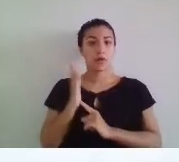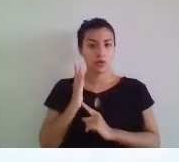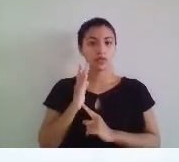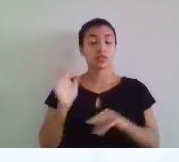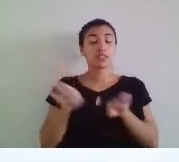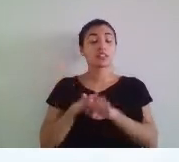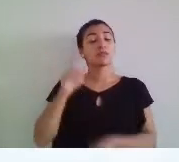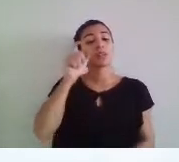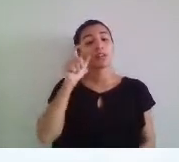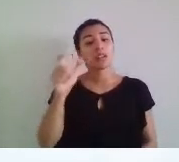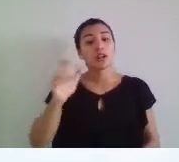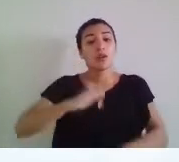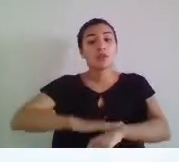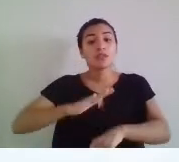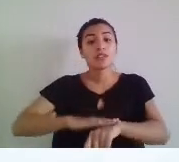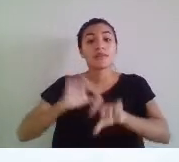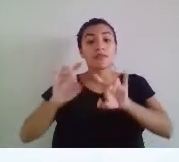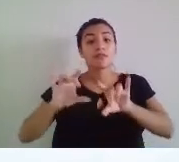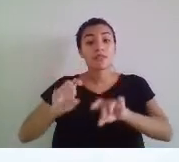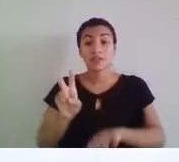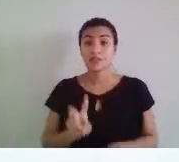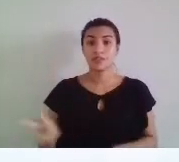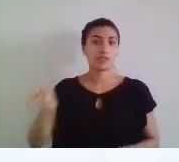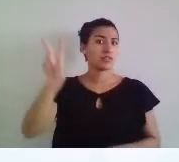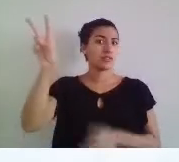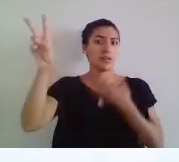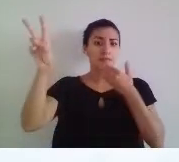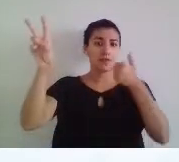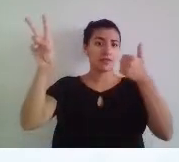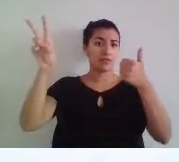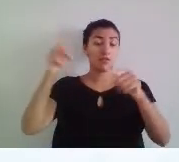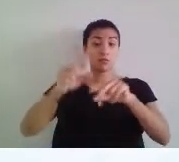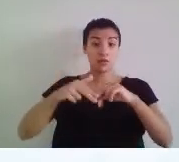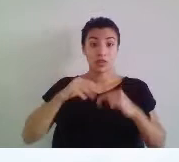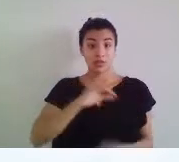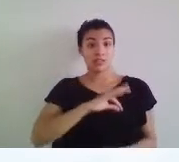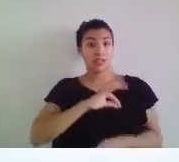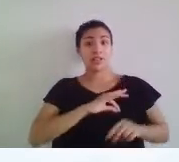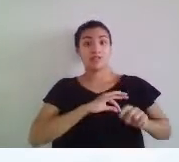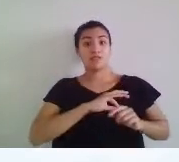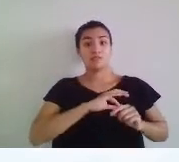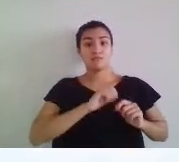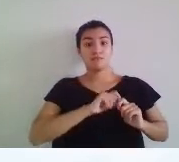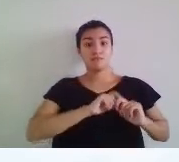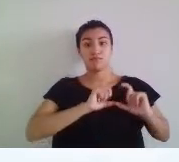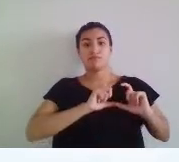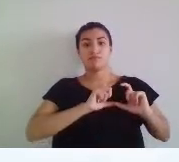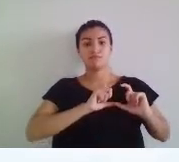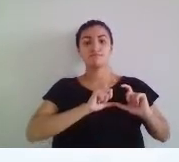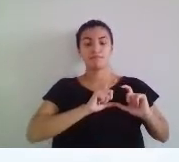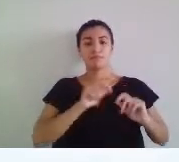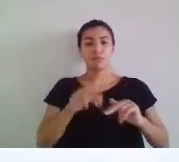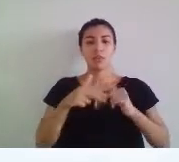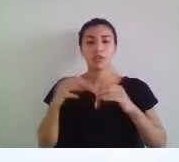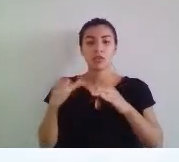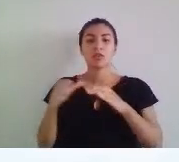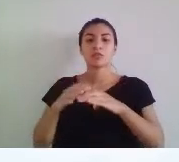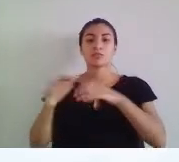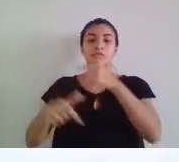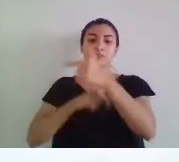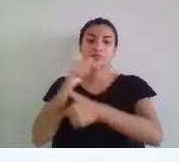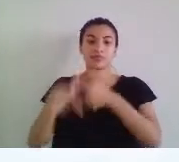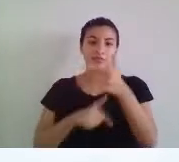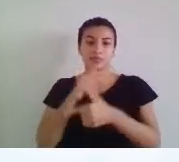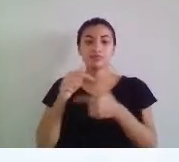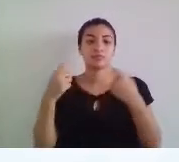que esse tempo que eu vendo seja mais valorizado, portanto, que os meus salários sejam mais altos, né? Então, a classe trabalhadora interessa jornadas mais curtas com salários